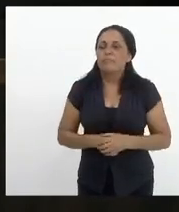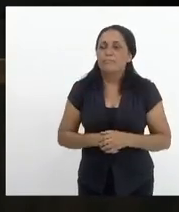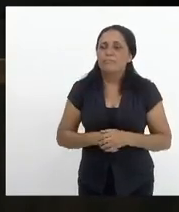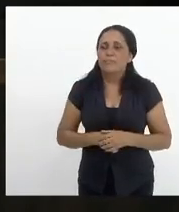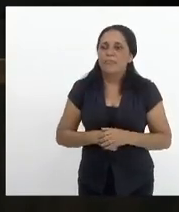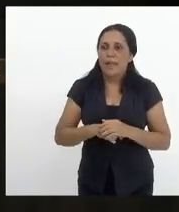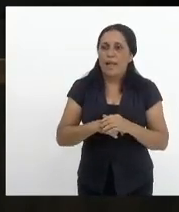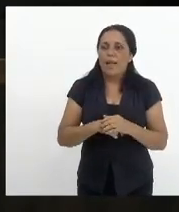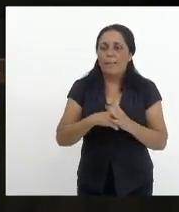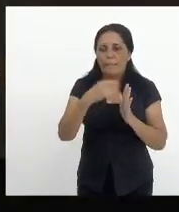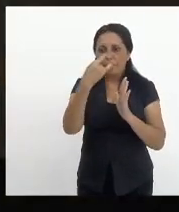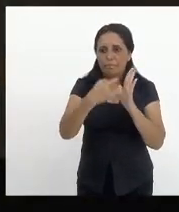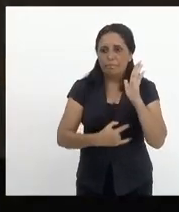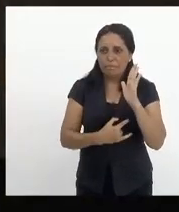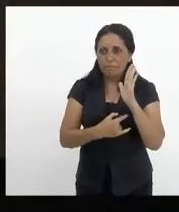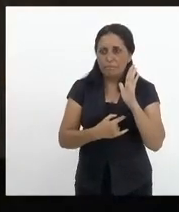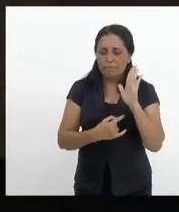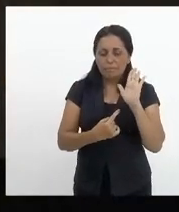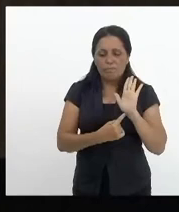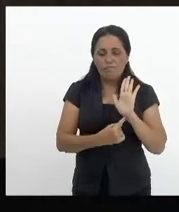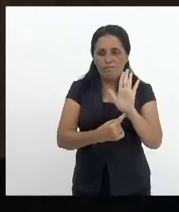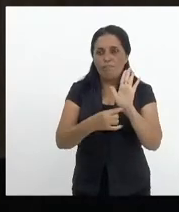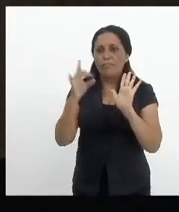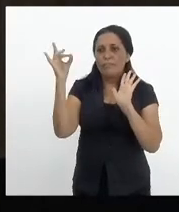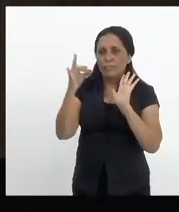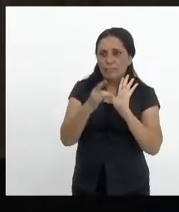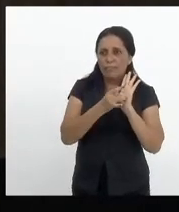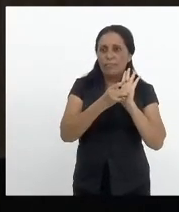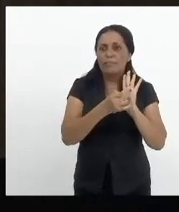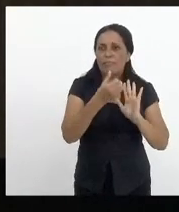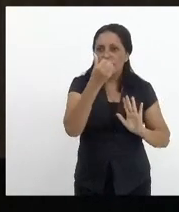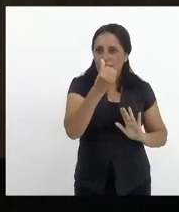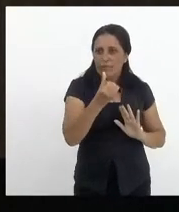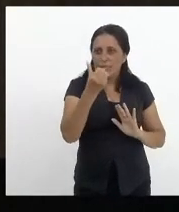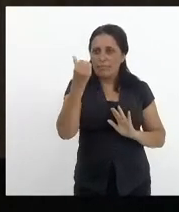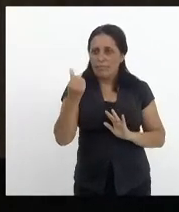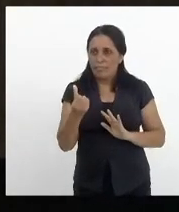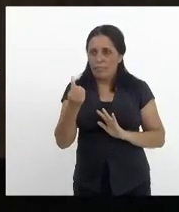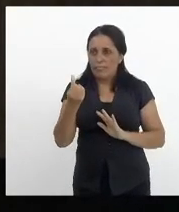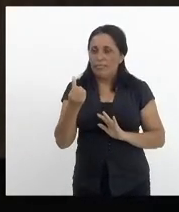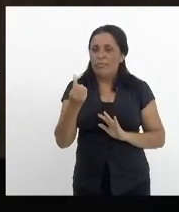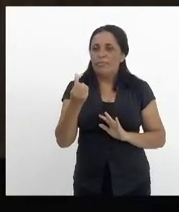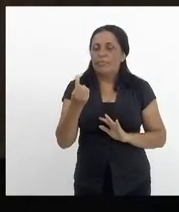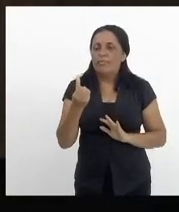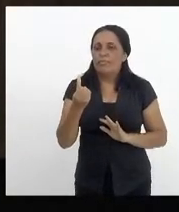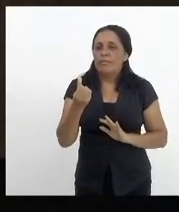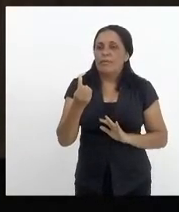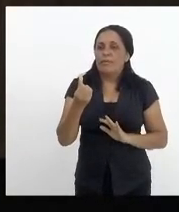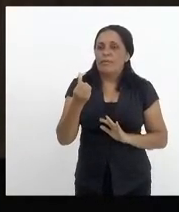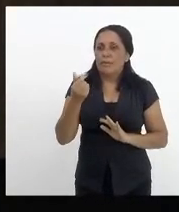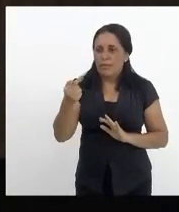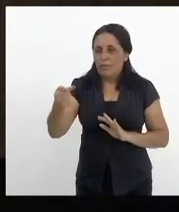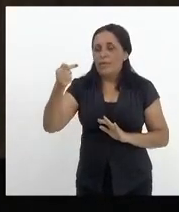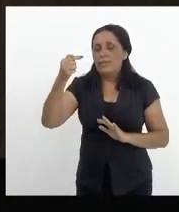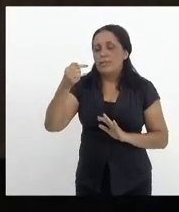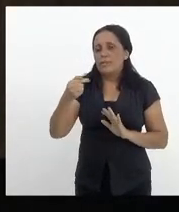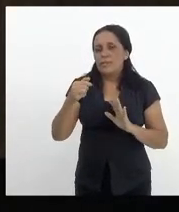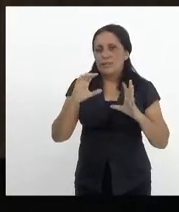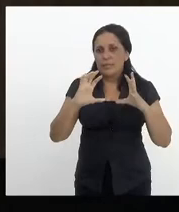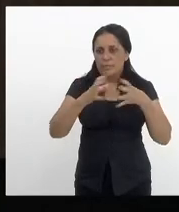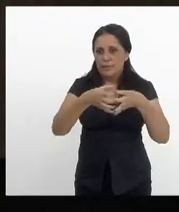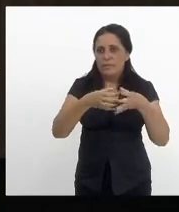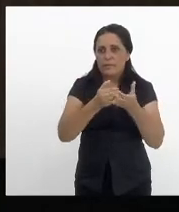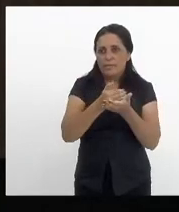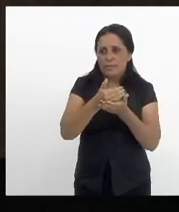A ata reflete com exatidão o ocorrido na 66ª sessão ordinária, que, iniciada às 14